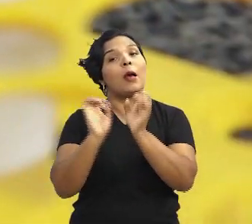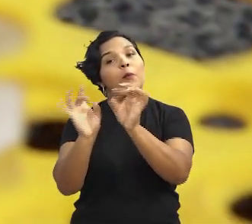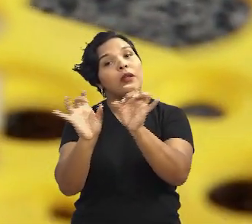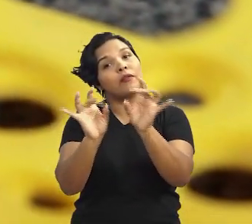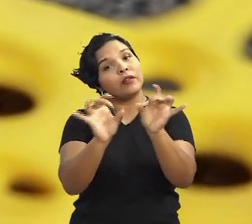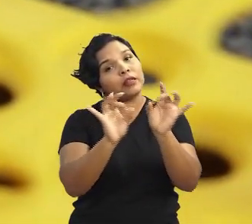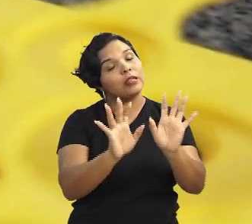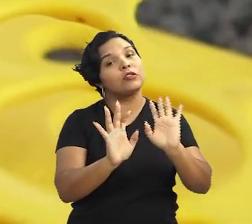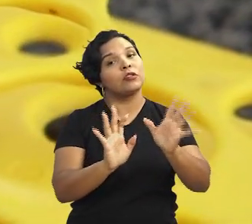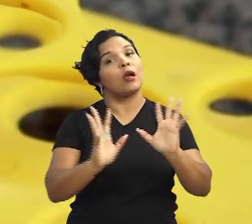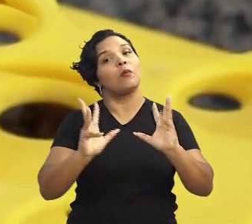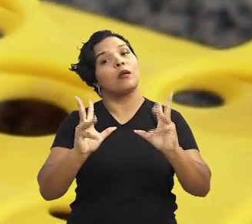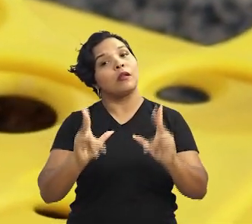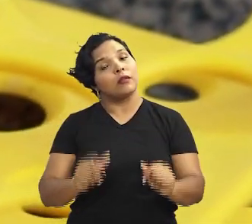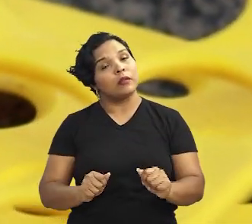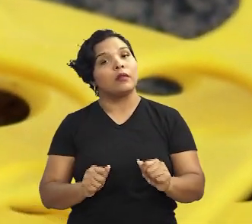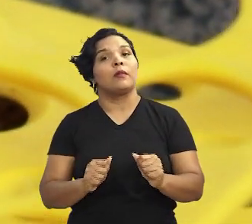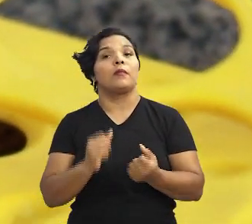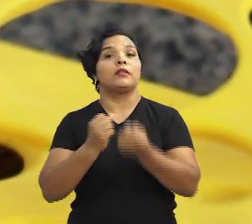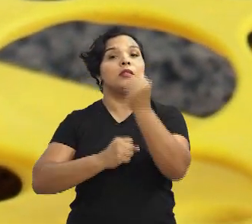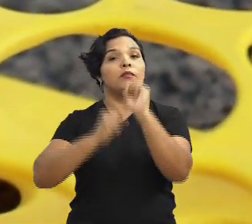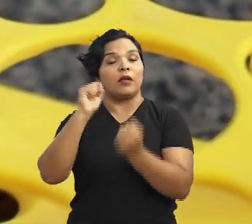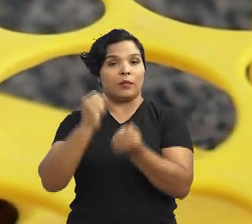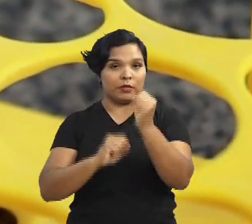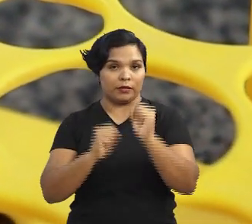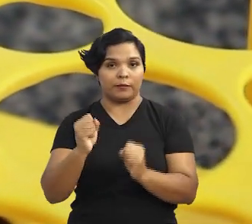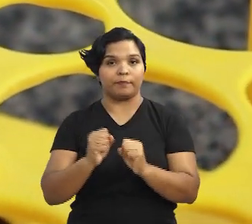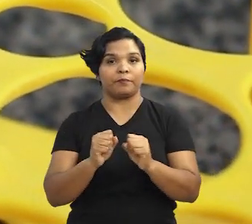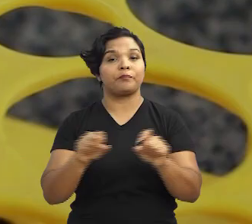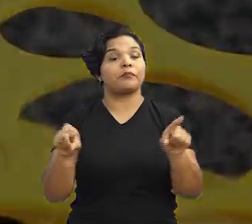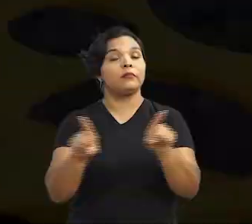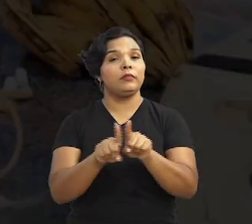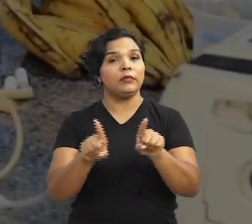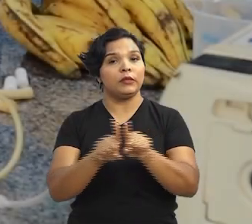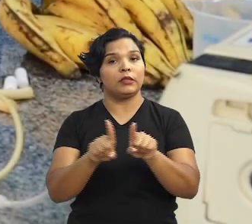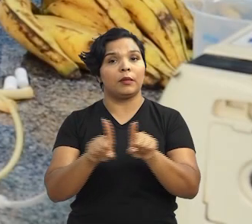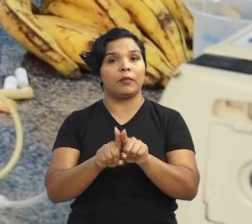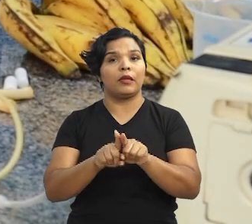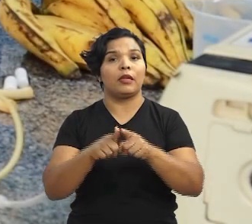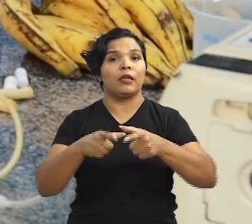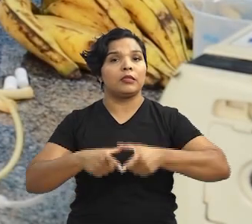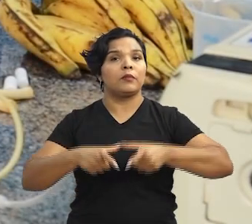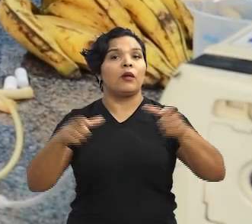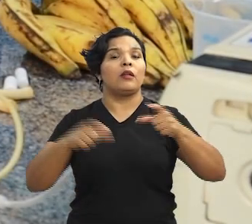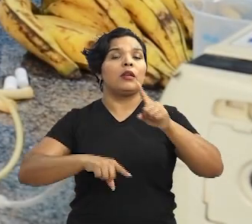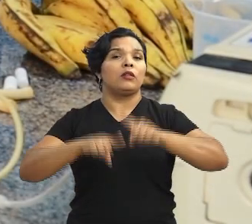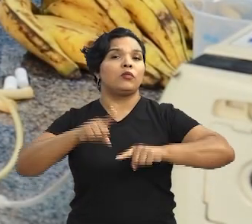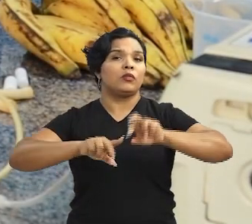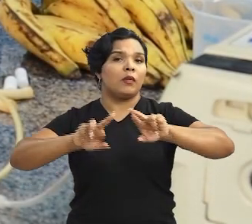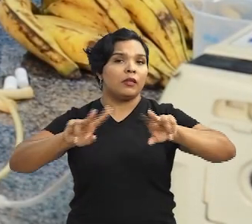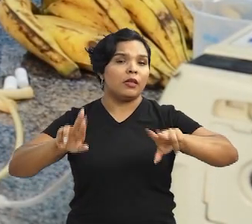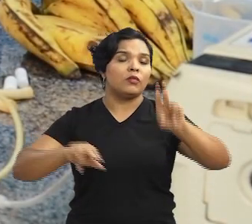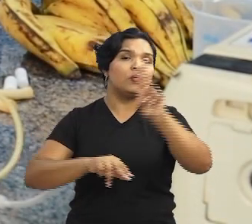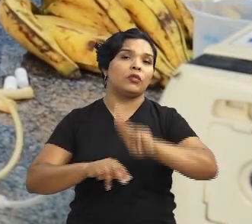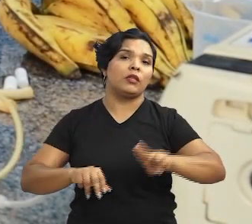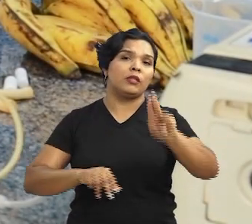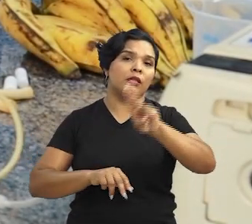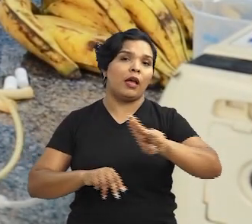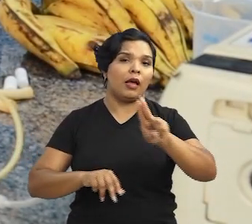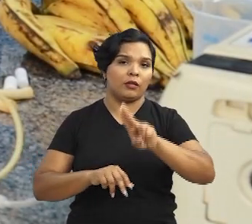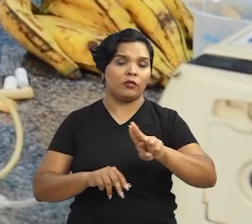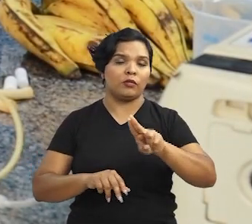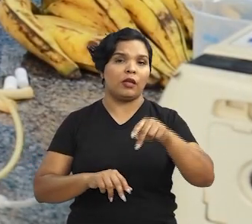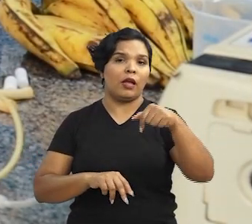processos para já vender um material pré-purificado para essas indústrias. Além disso, A grande maioria dos materiais que